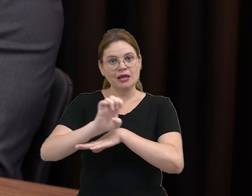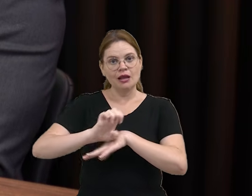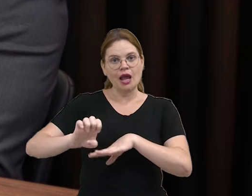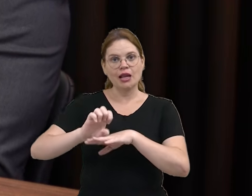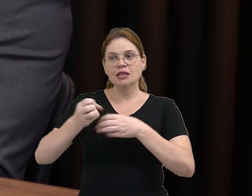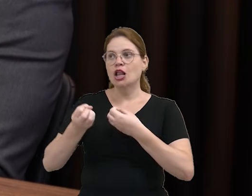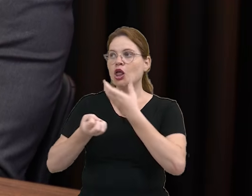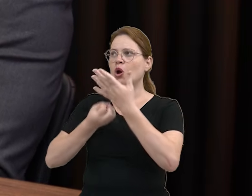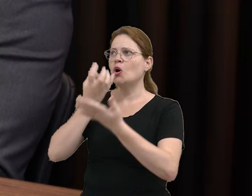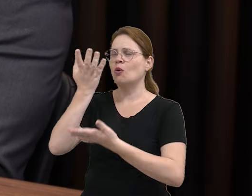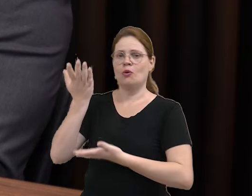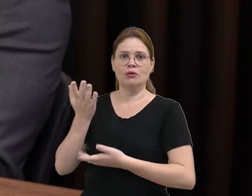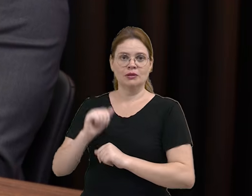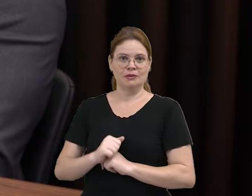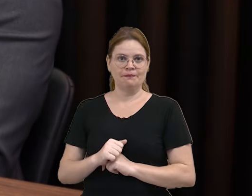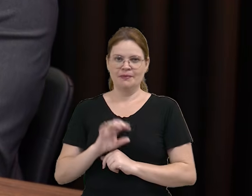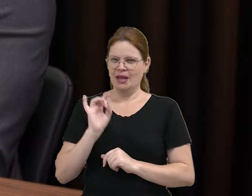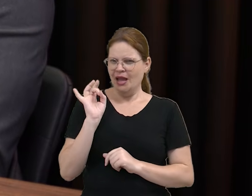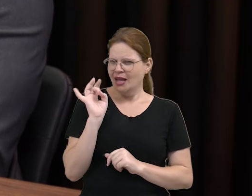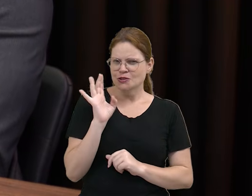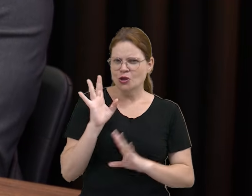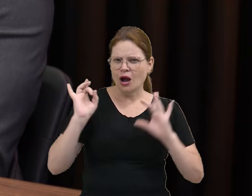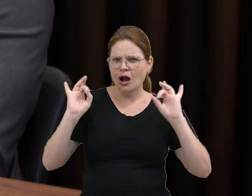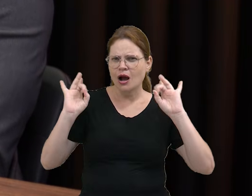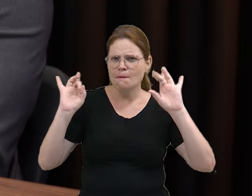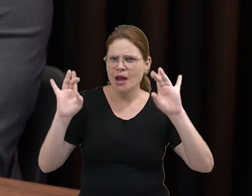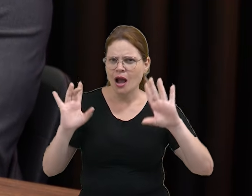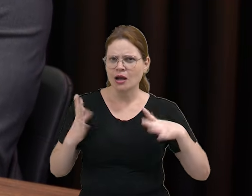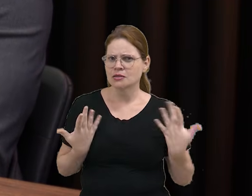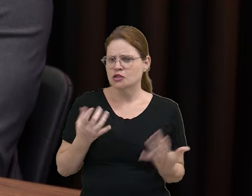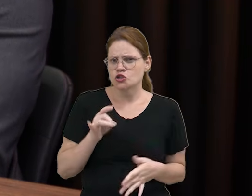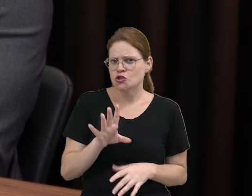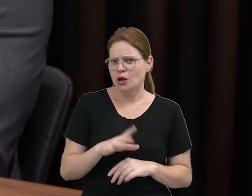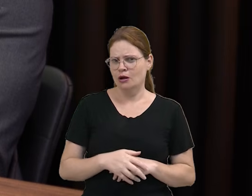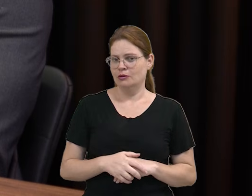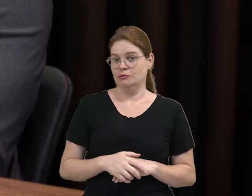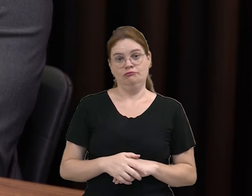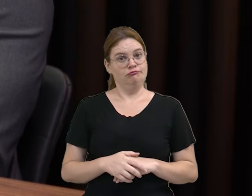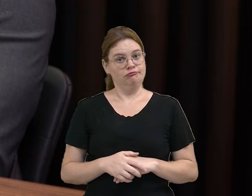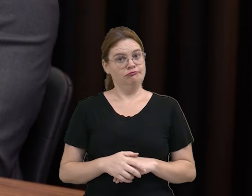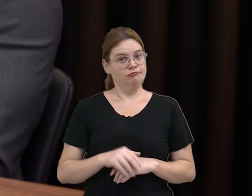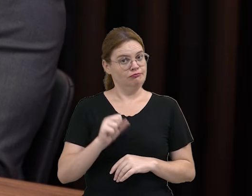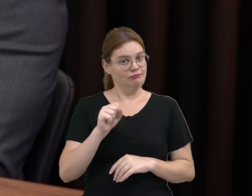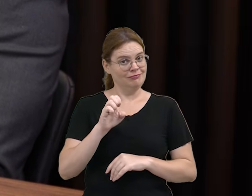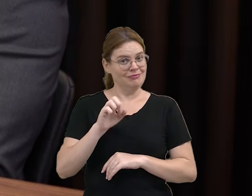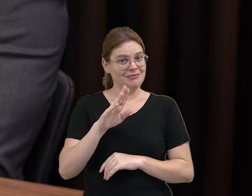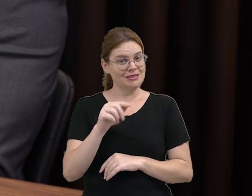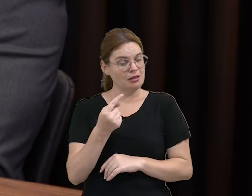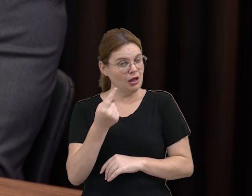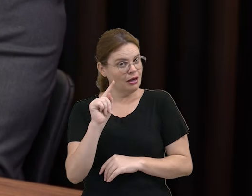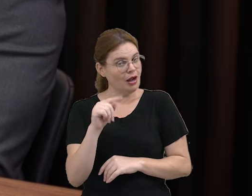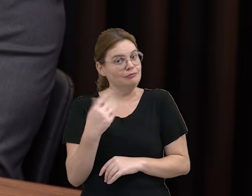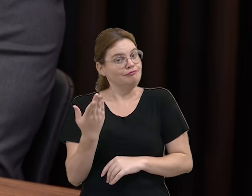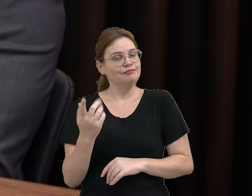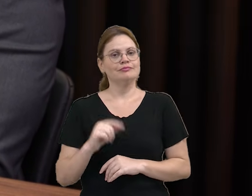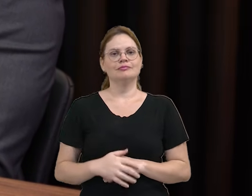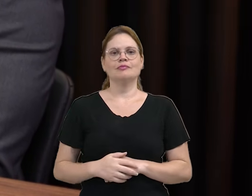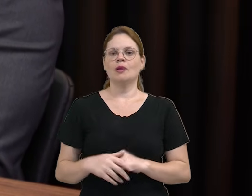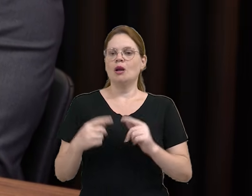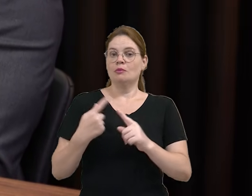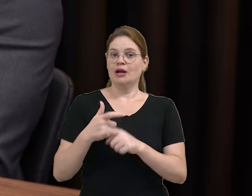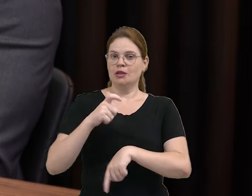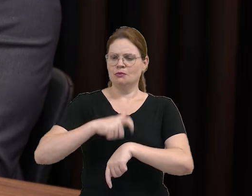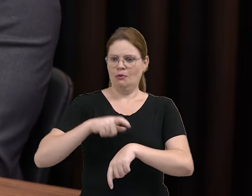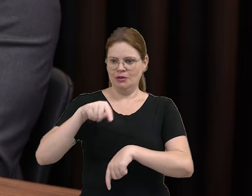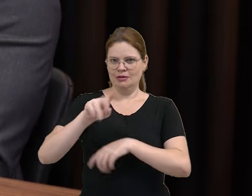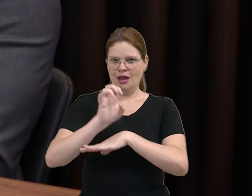Que contexto era esse? Era só a ameaça de Jezabel, será? Quando ele sobe lá